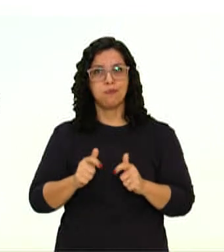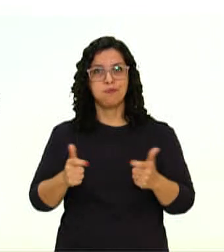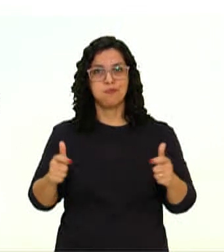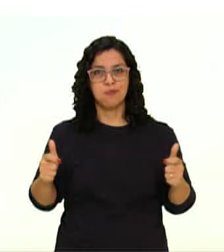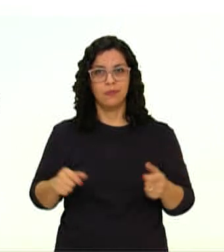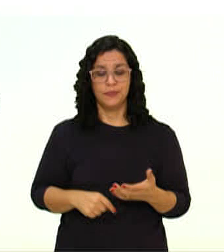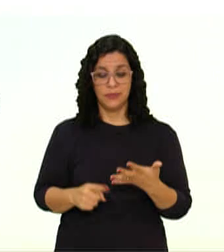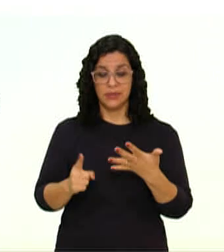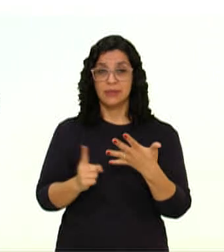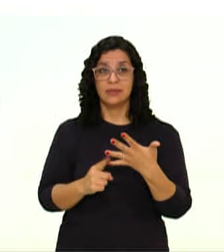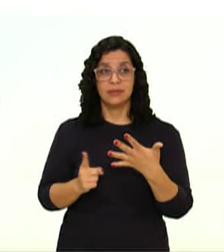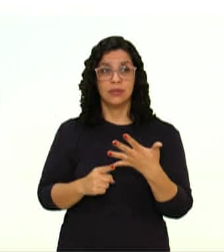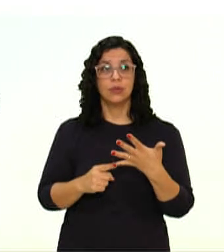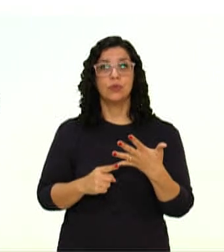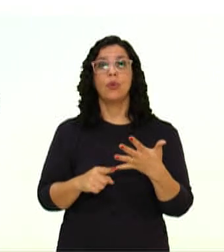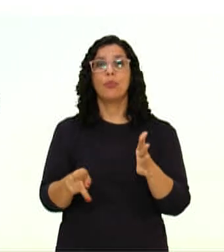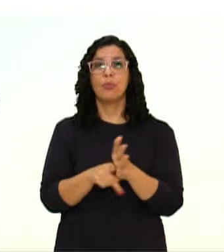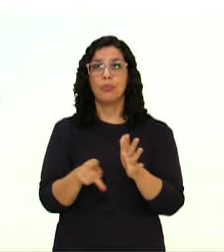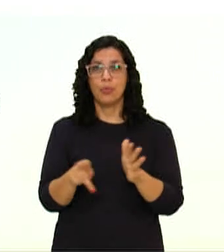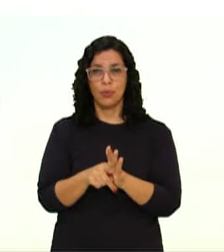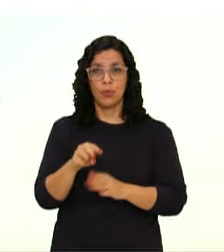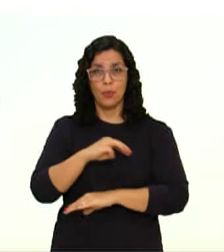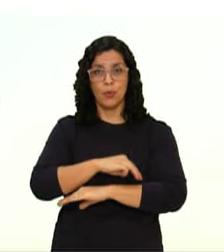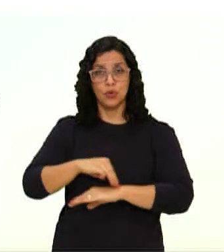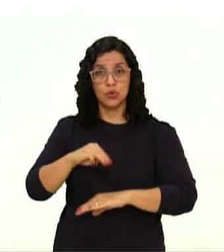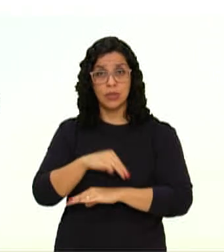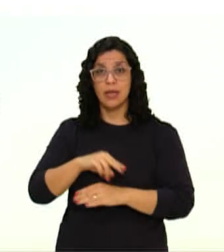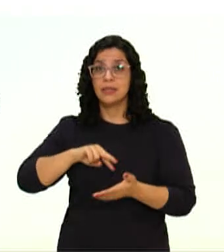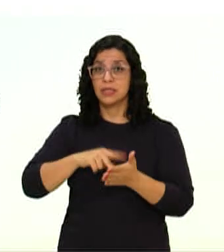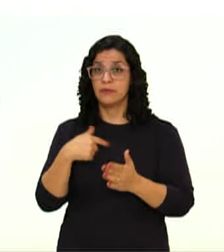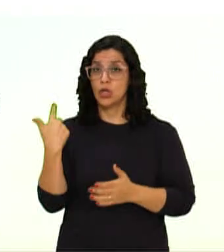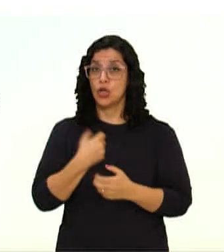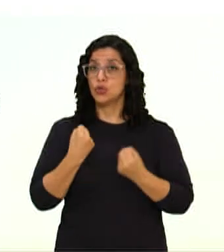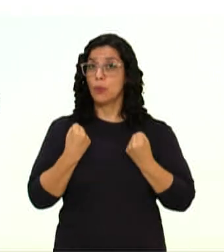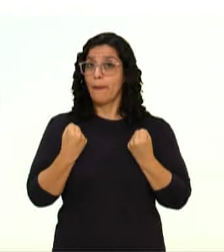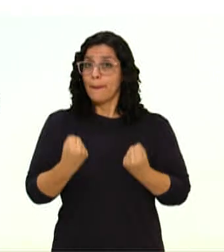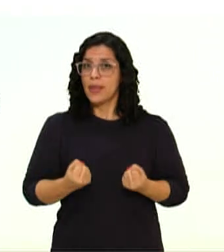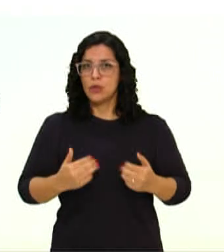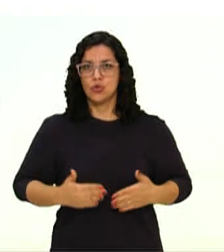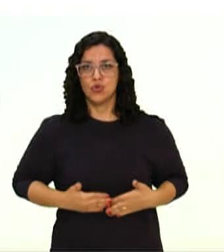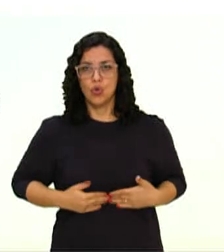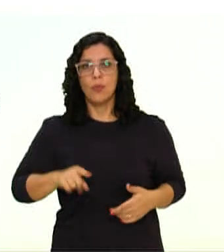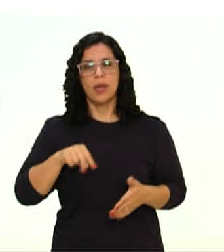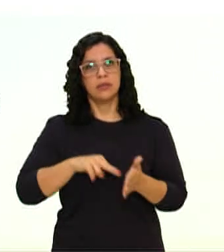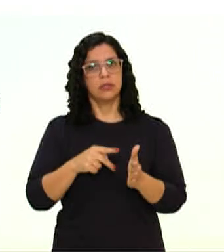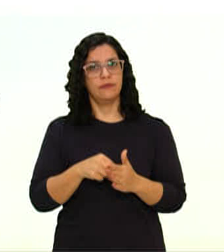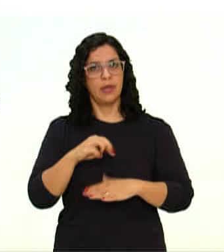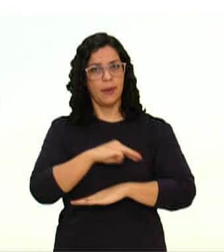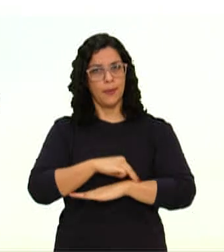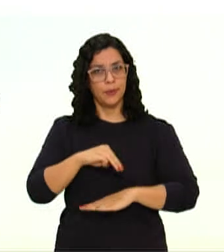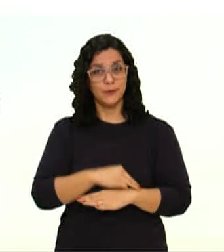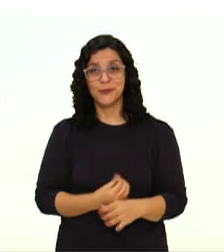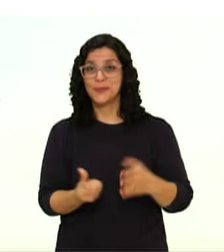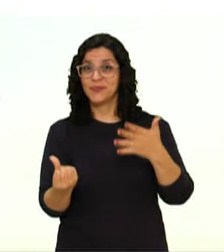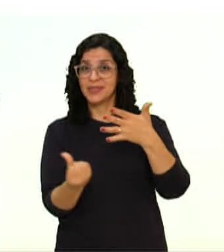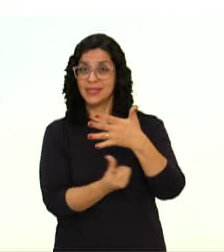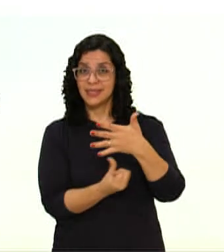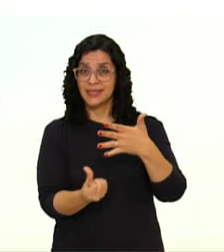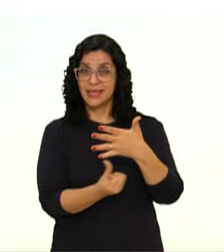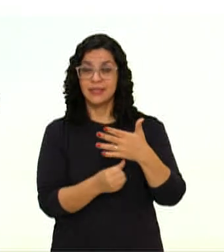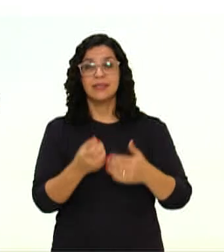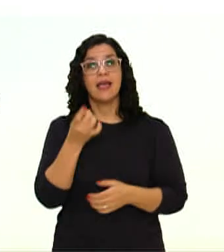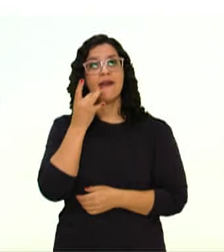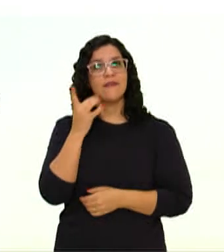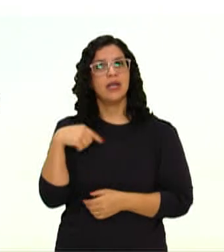O tecido muscular representa boa parte do nosso peso corporal, então grande parte do nosso peso é músculo, tá? E é